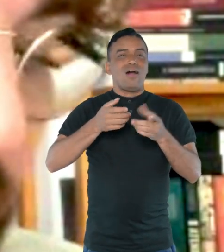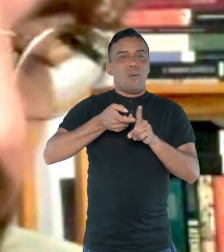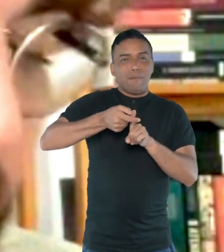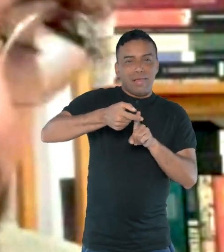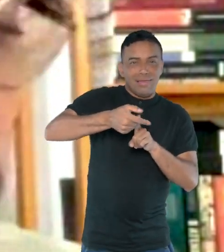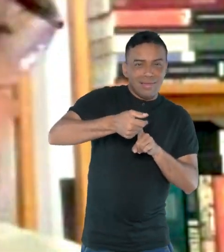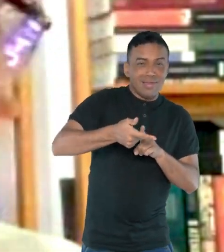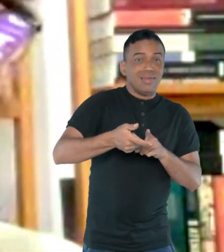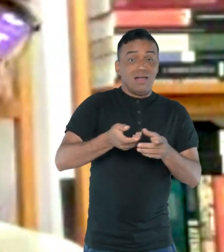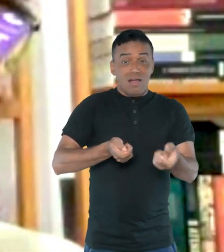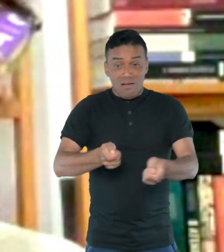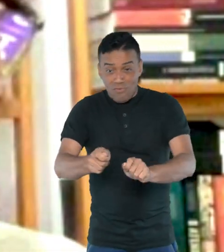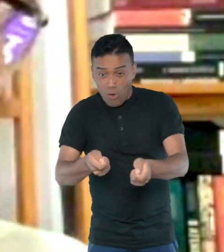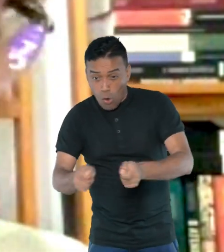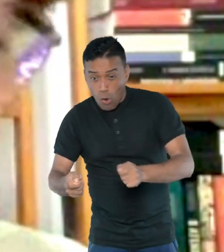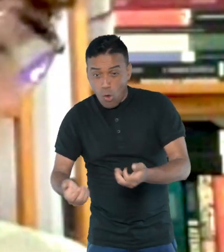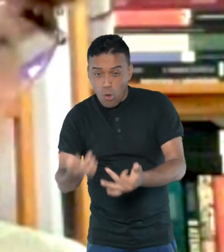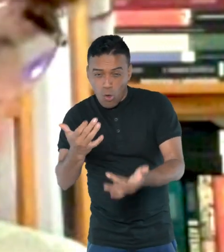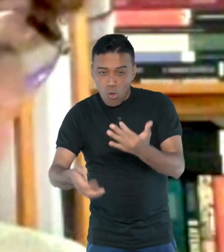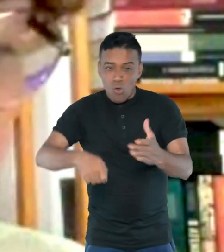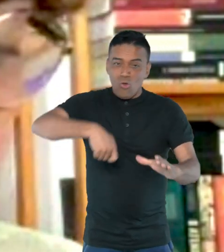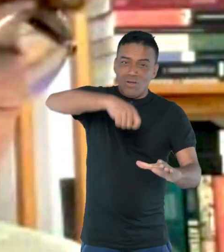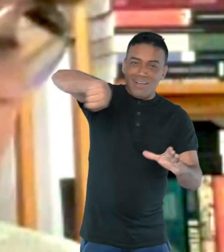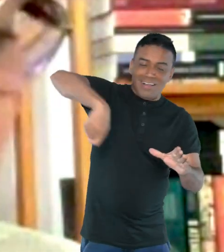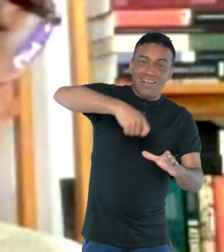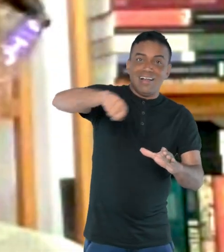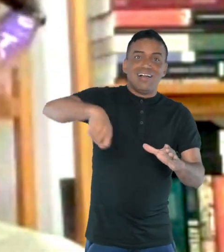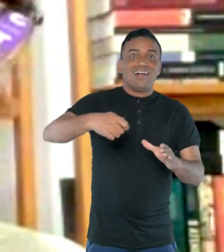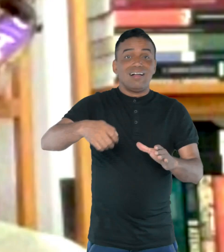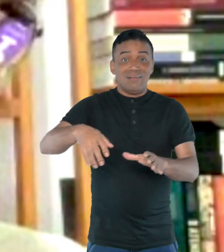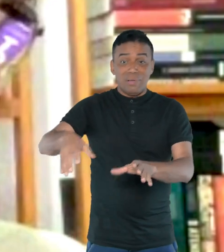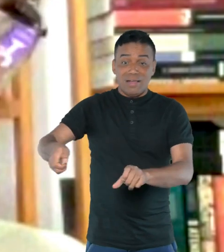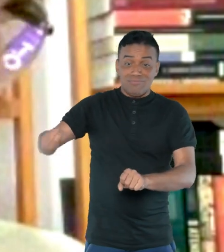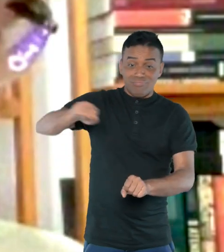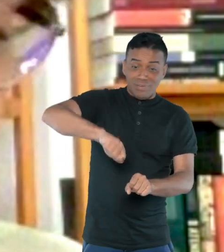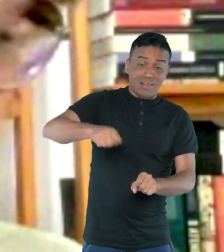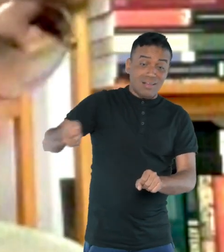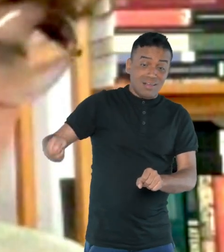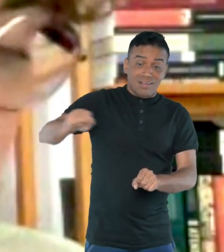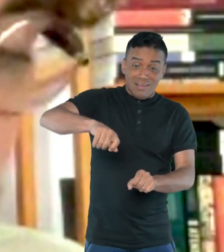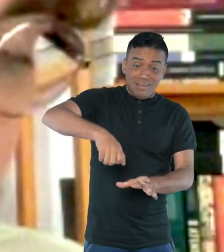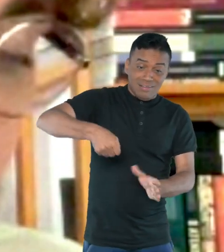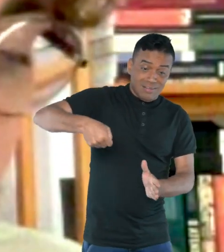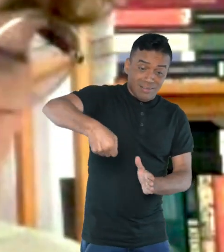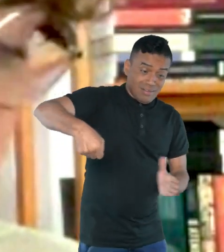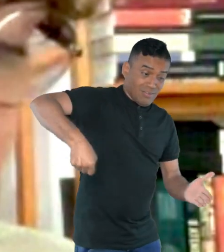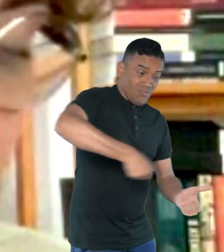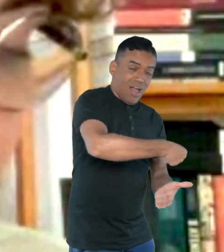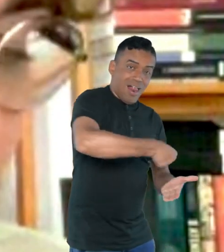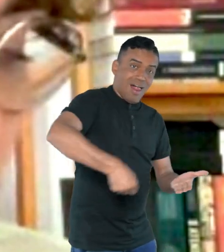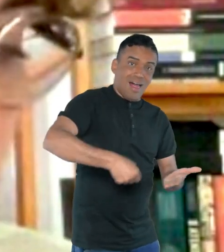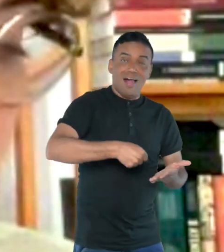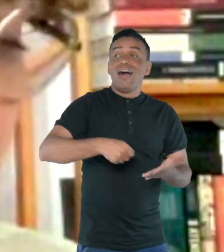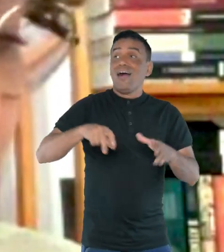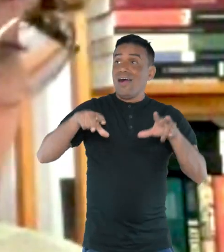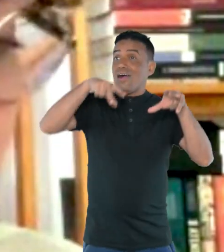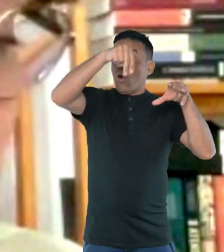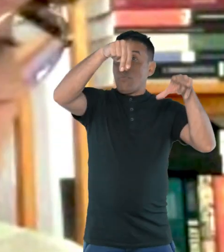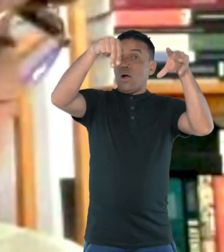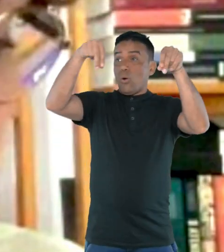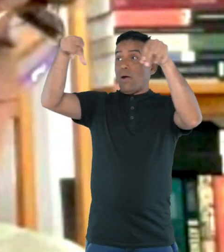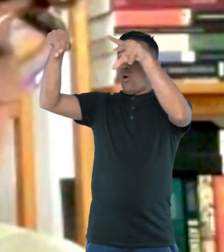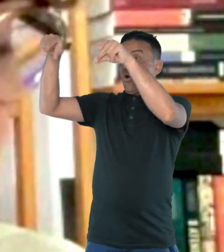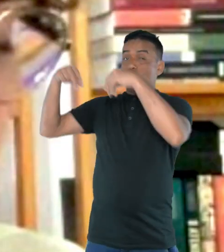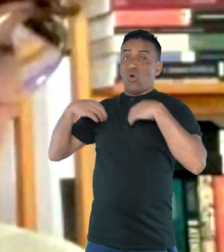joelhos fracos, a vista curta, enchendo de brasa o ferro de engomar, pendurando as roupas no varal, o quinto e o sexto filho mamando